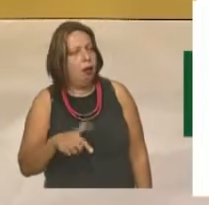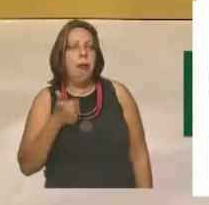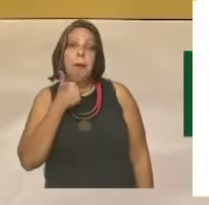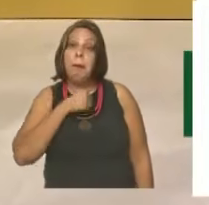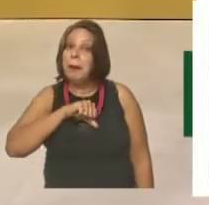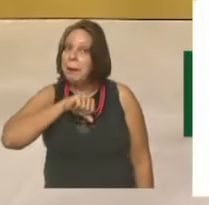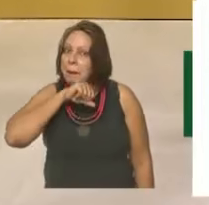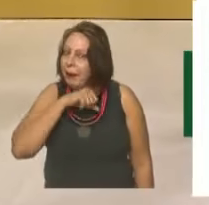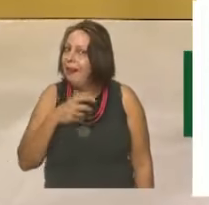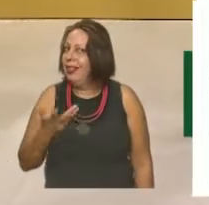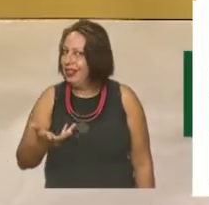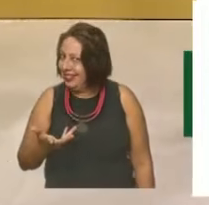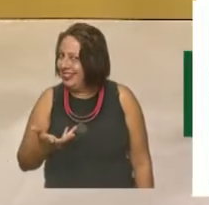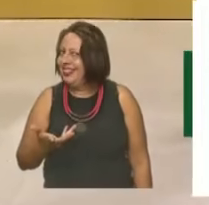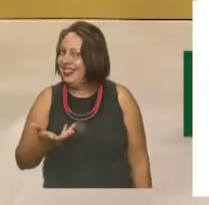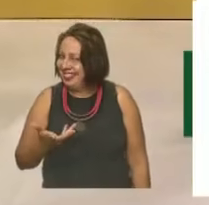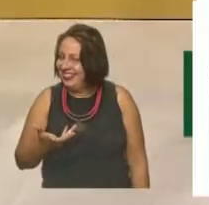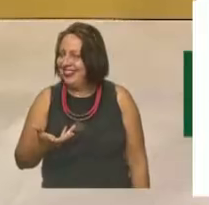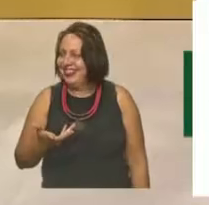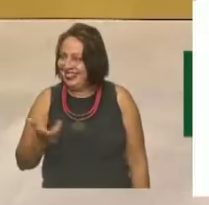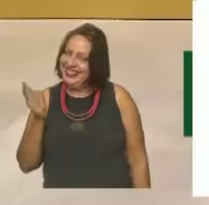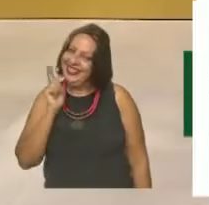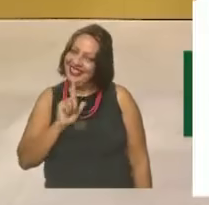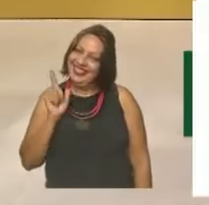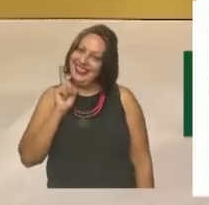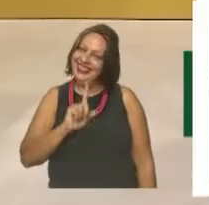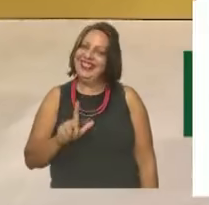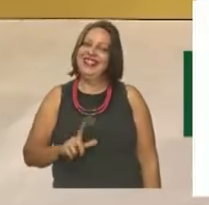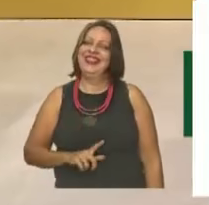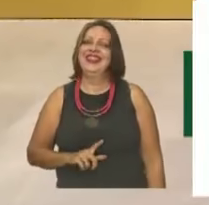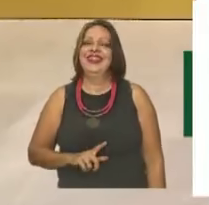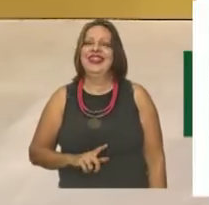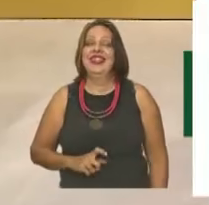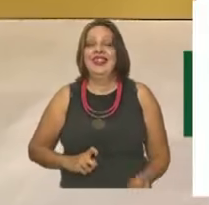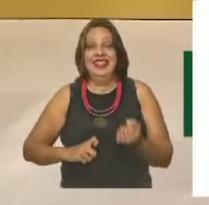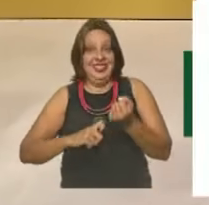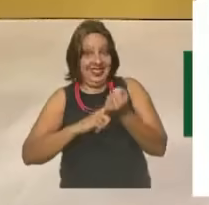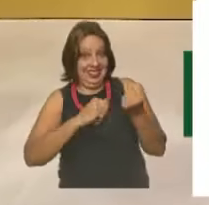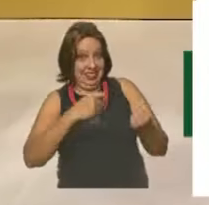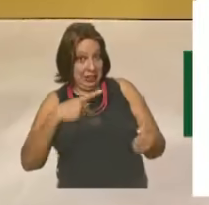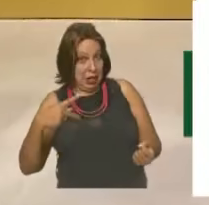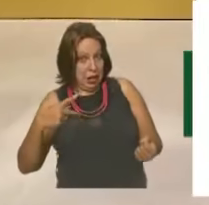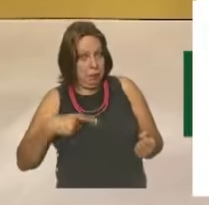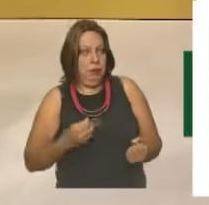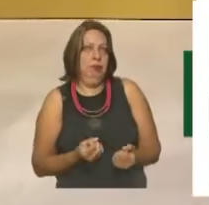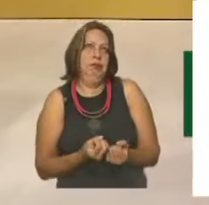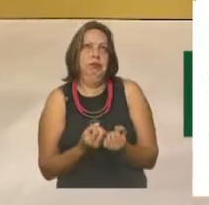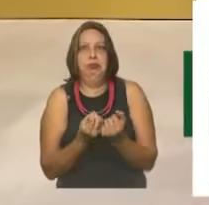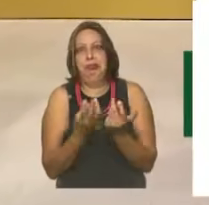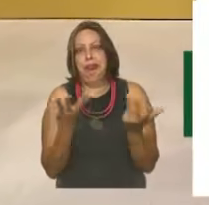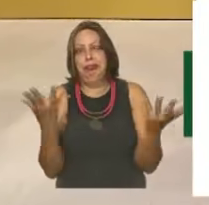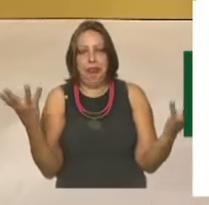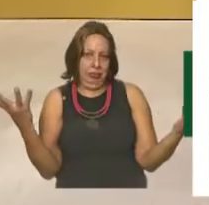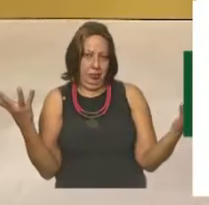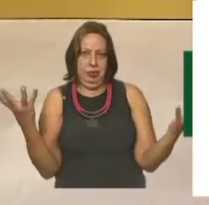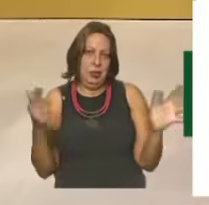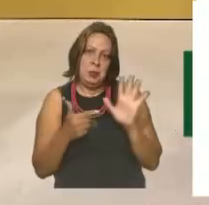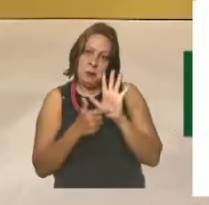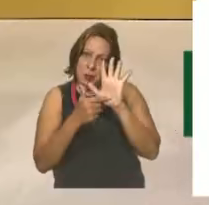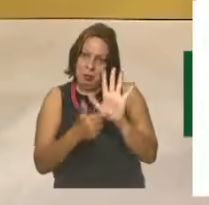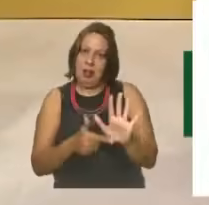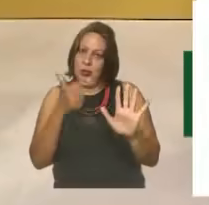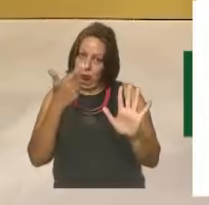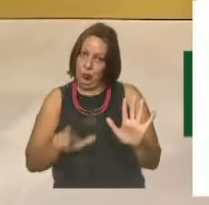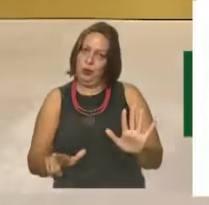merece. Muito mais até, né? Muito mais. Então, ó, o Caju Cap aí caprichou pra você. Chegou a hora da gente mostrar mais